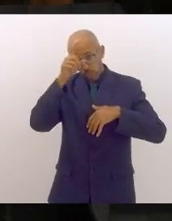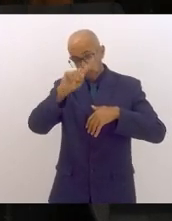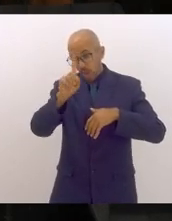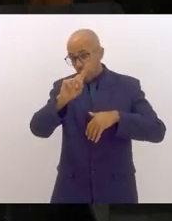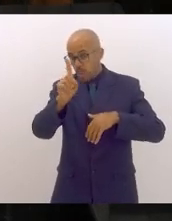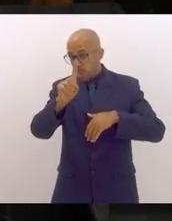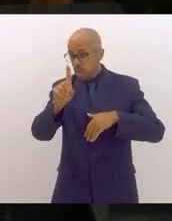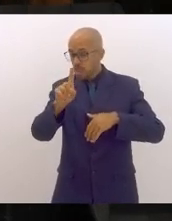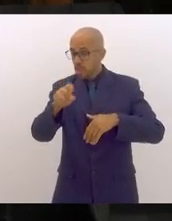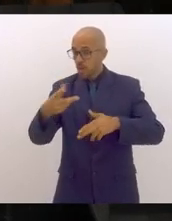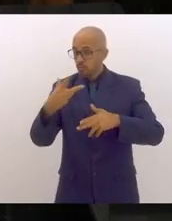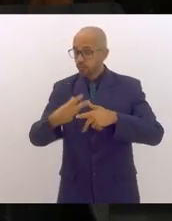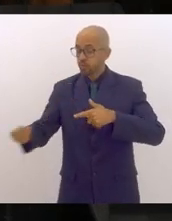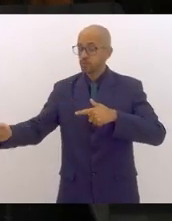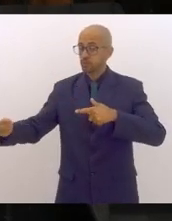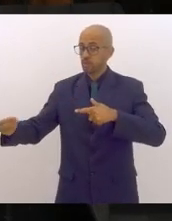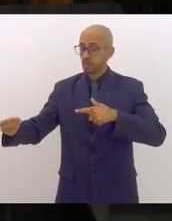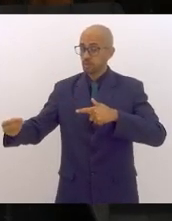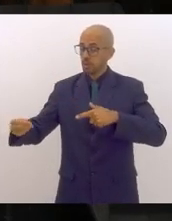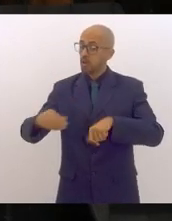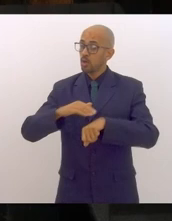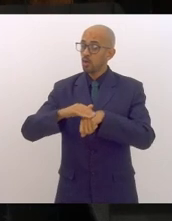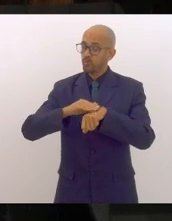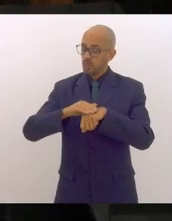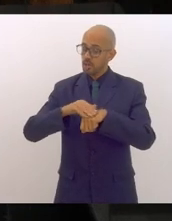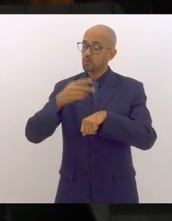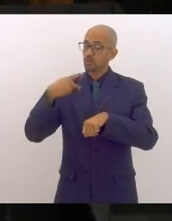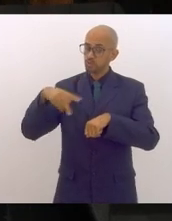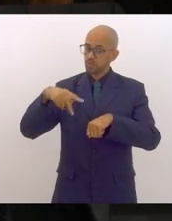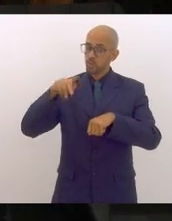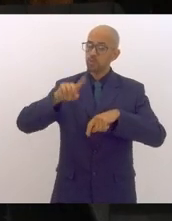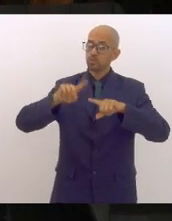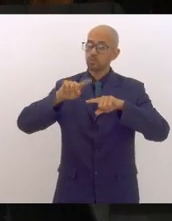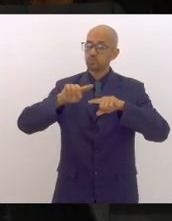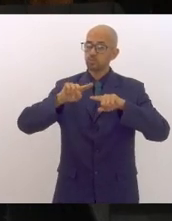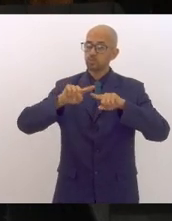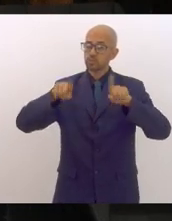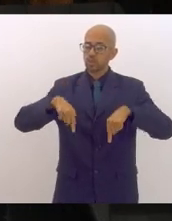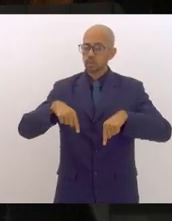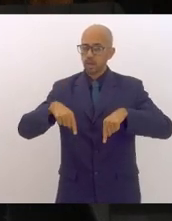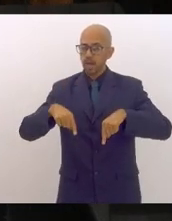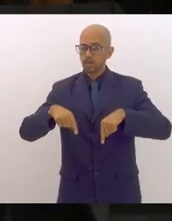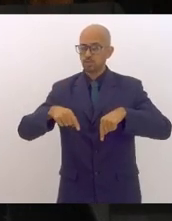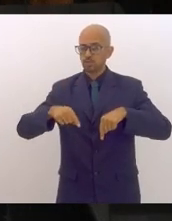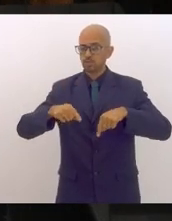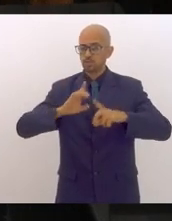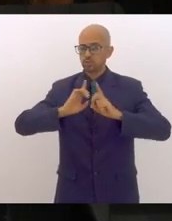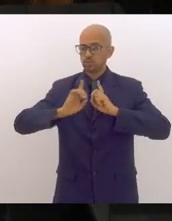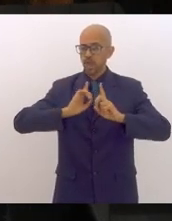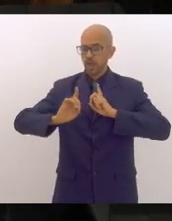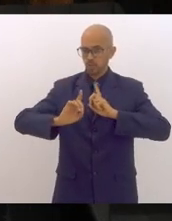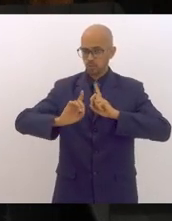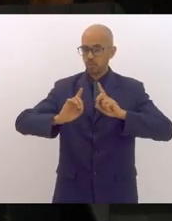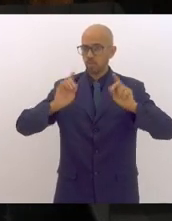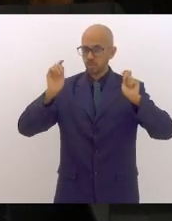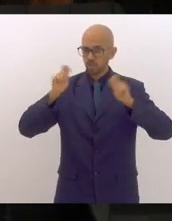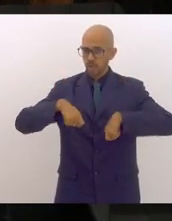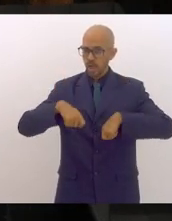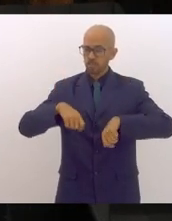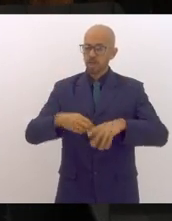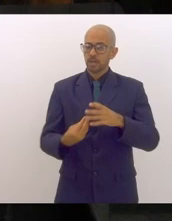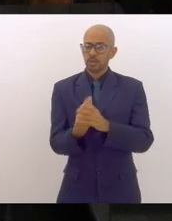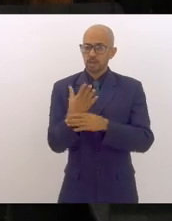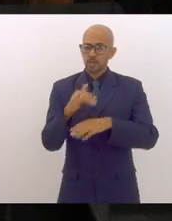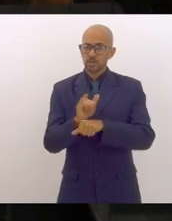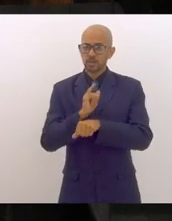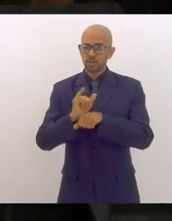fundos do gabinete da Prefeitura. Converse com seus munícipes, converse com os movimentos, dialogue. O diálogo poderá construir alternativas. Porque